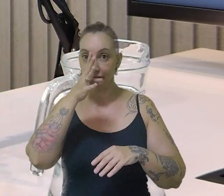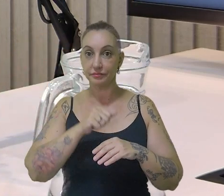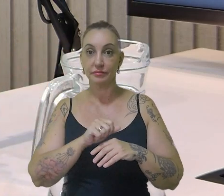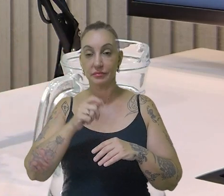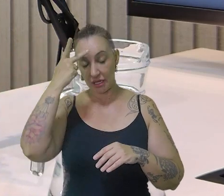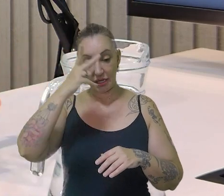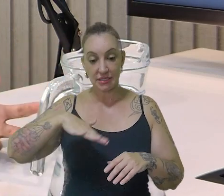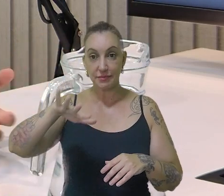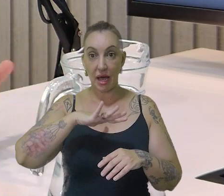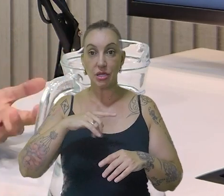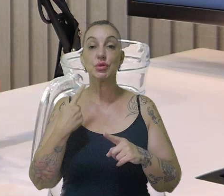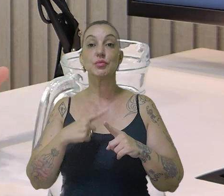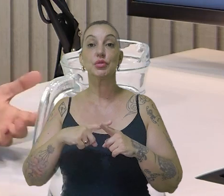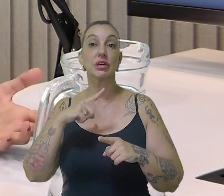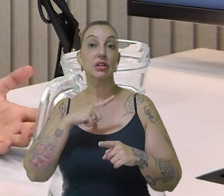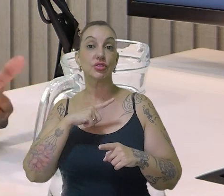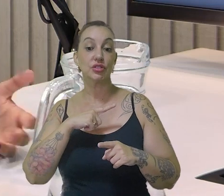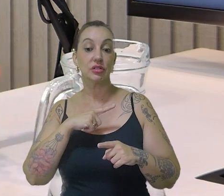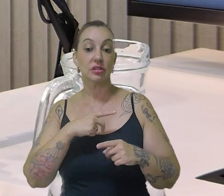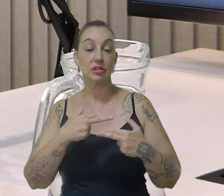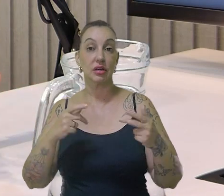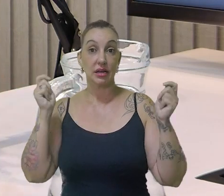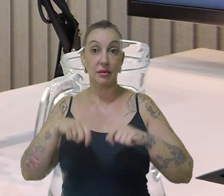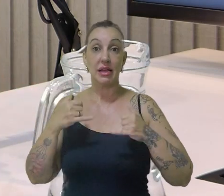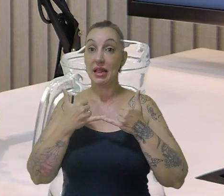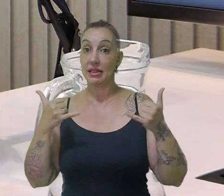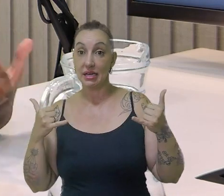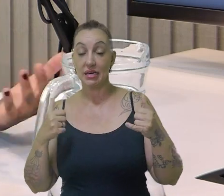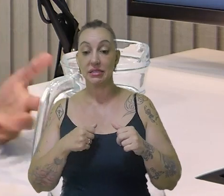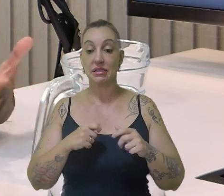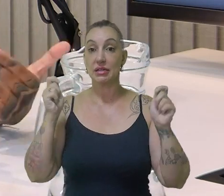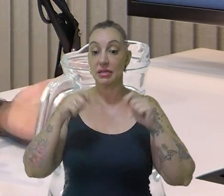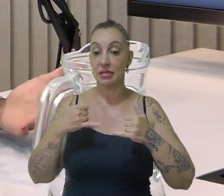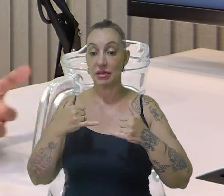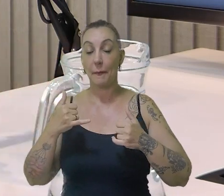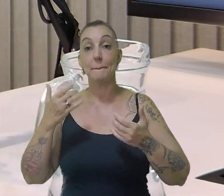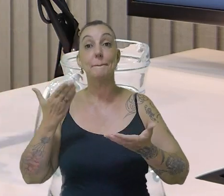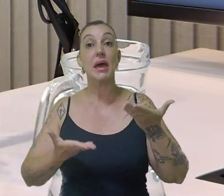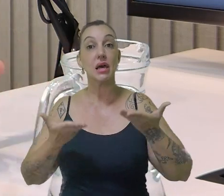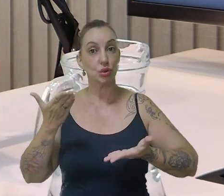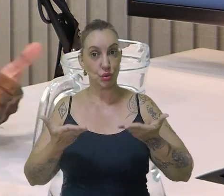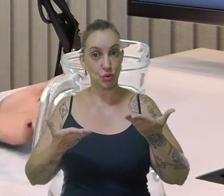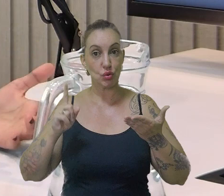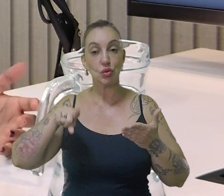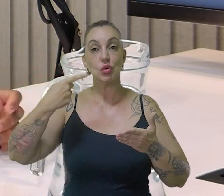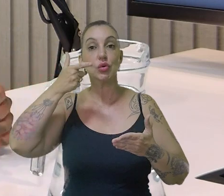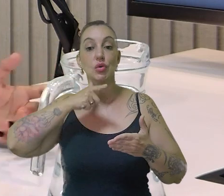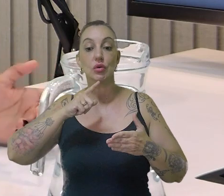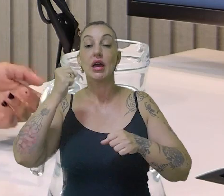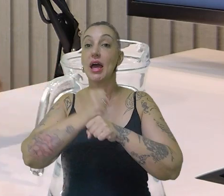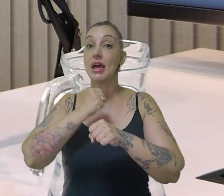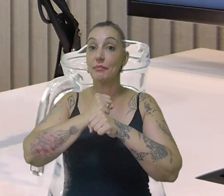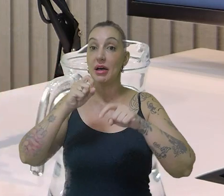para aquele espaço porque tinha uma questão de capacidade elétrica tinha uma questão de capacidade de peso né Depois a gente conseguiu fazer